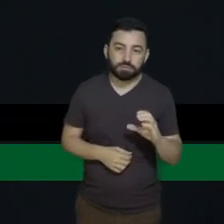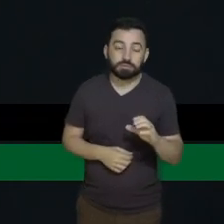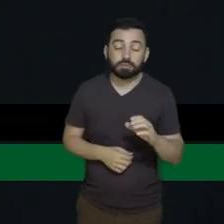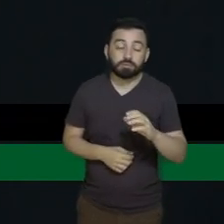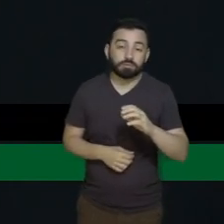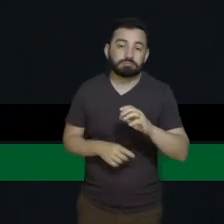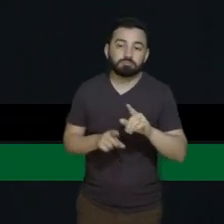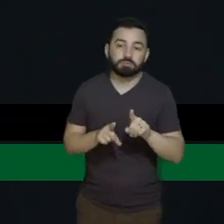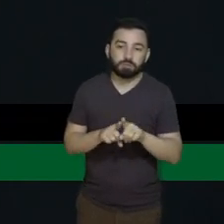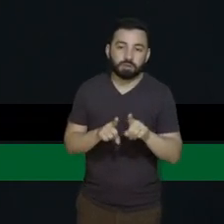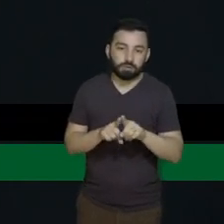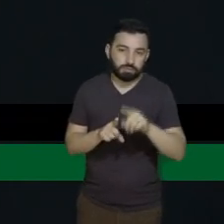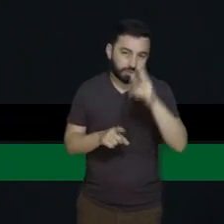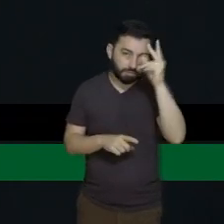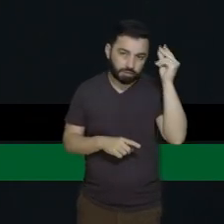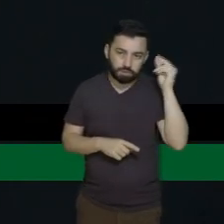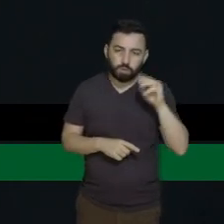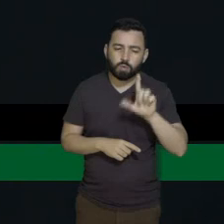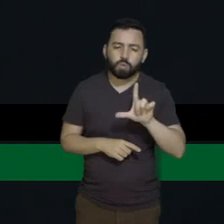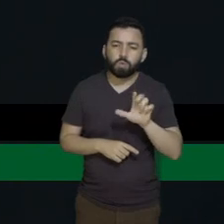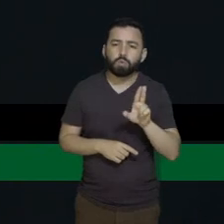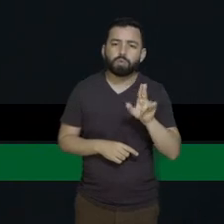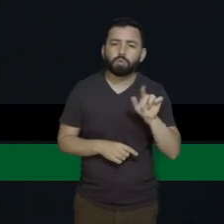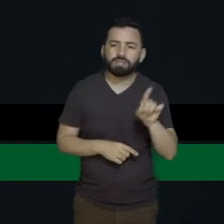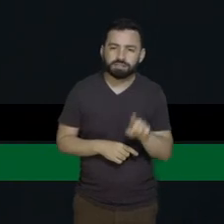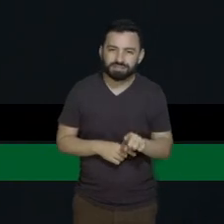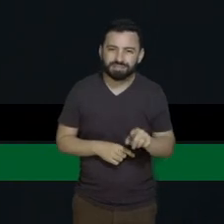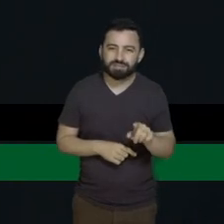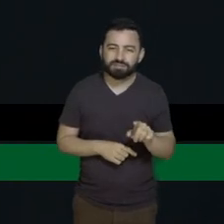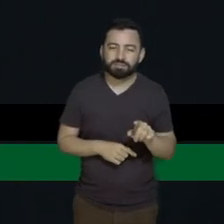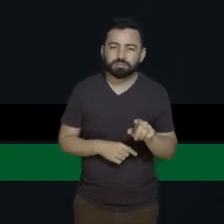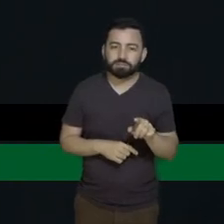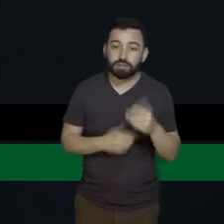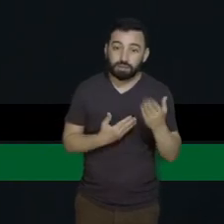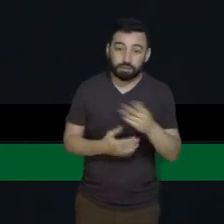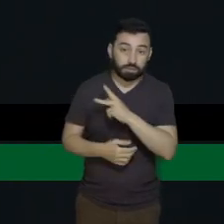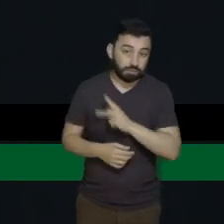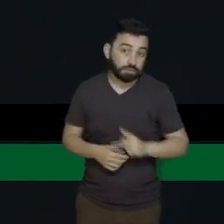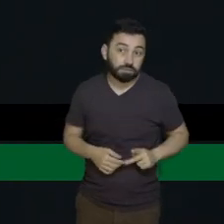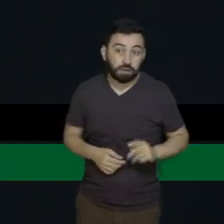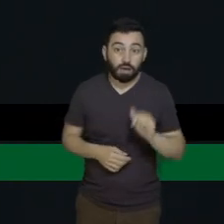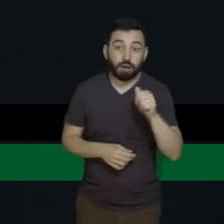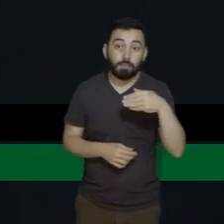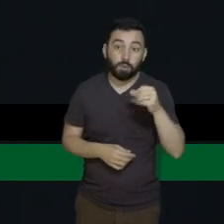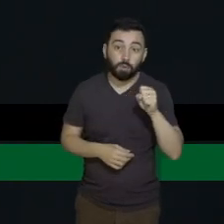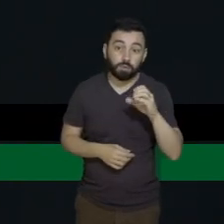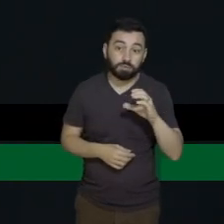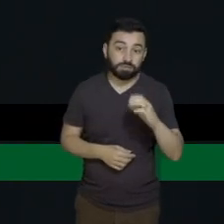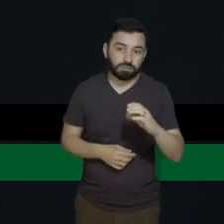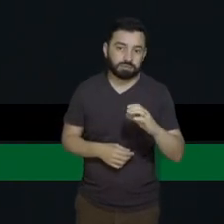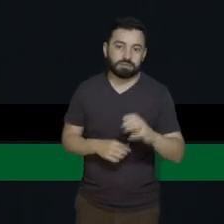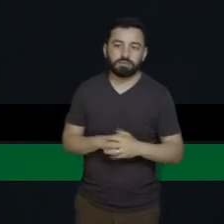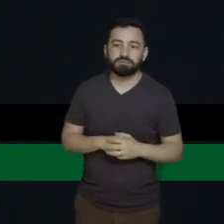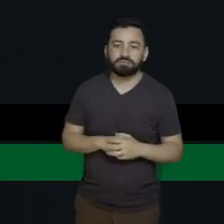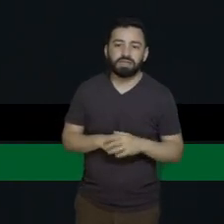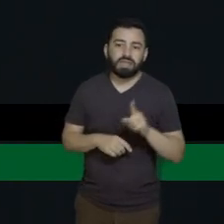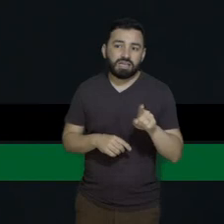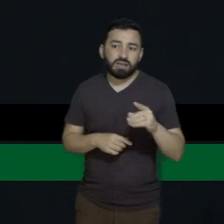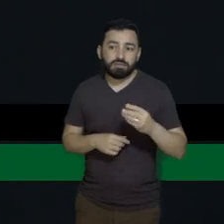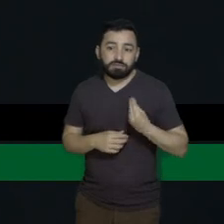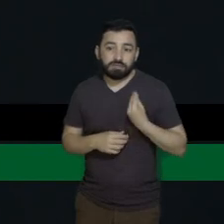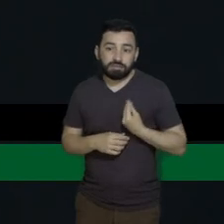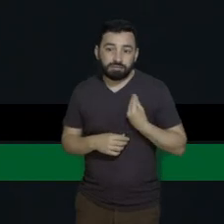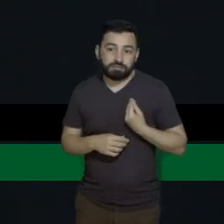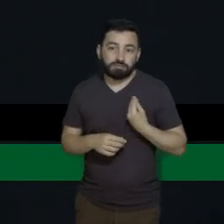MOSC, o Luiz Daga, que preside hoje a MOSC, com a permissão dele, poder falar